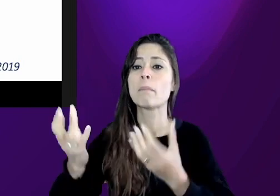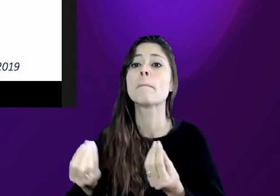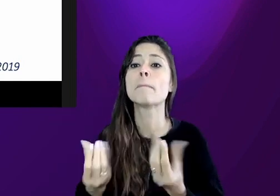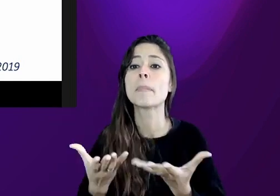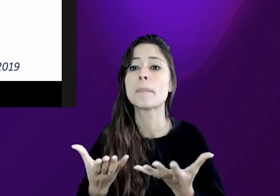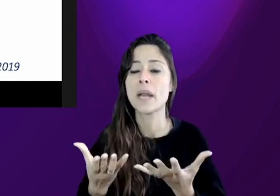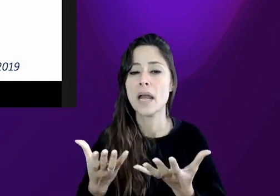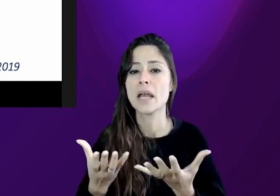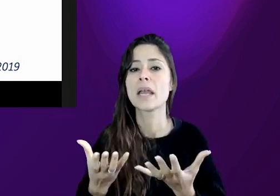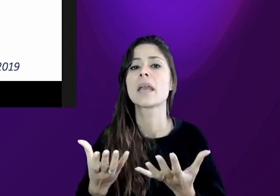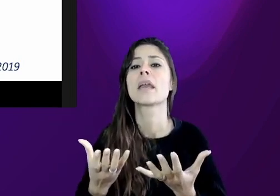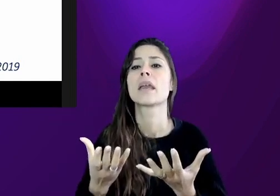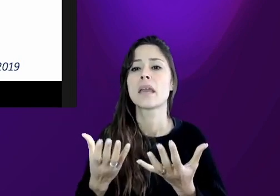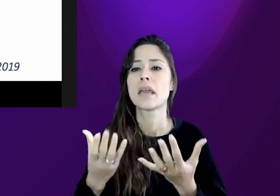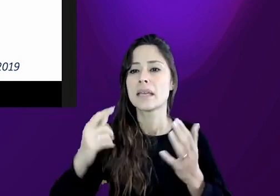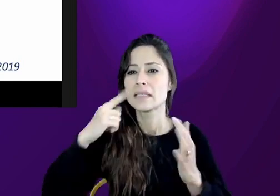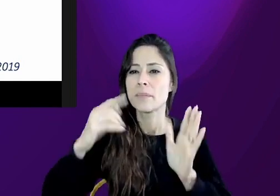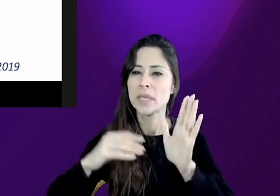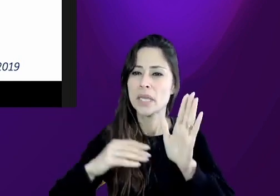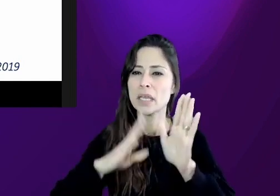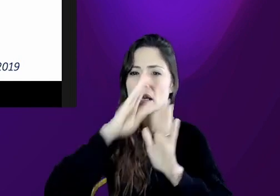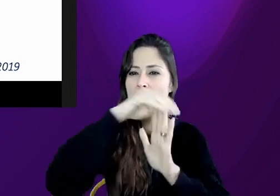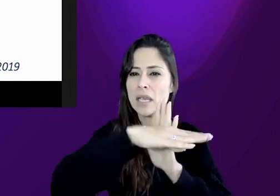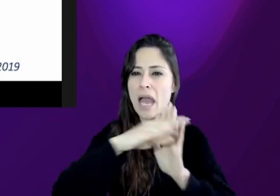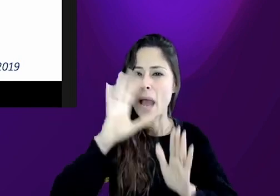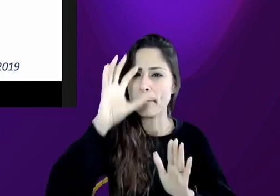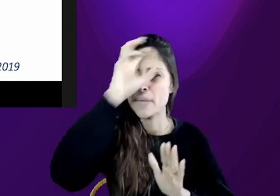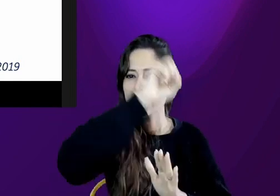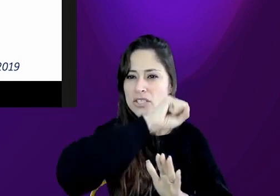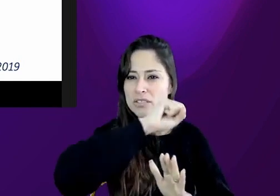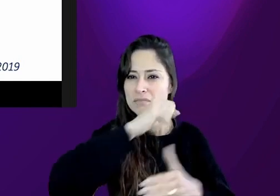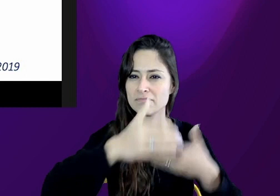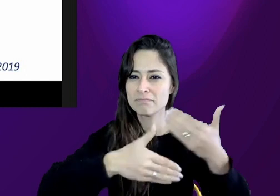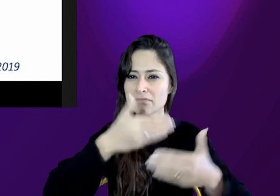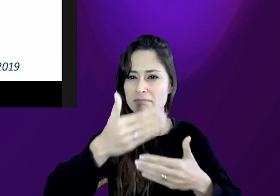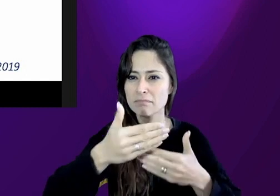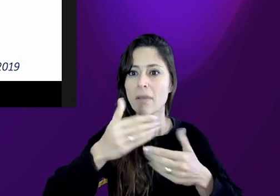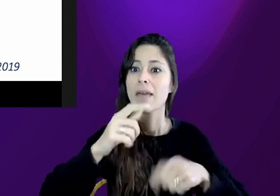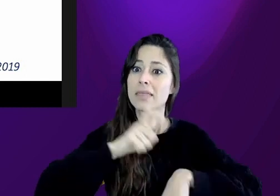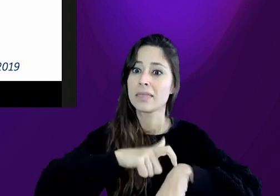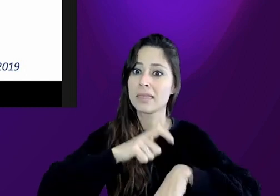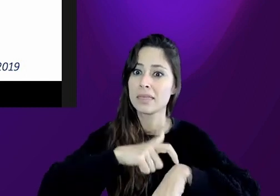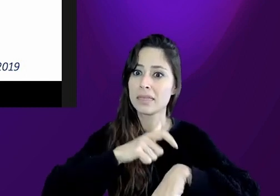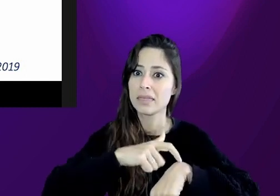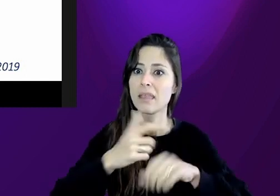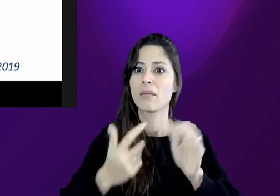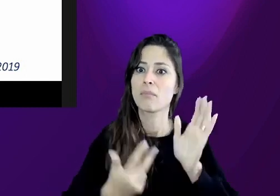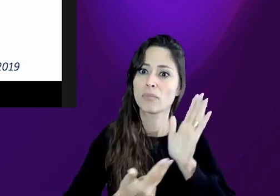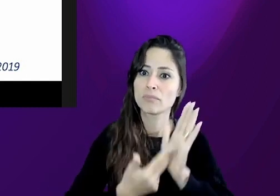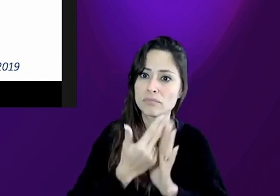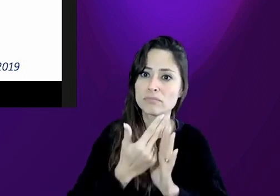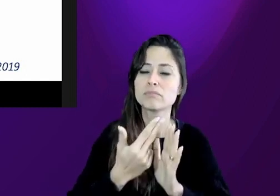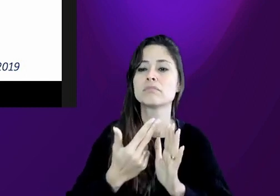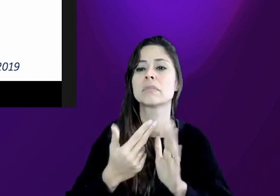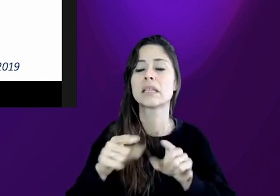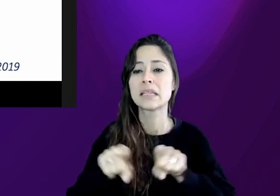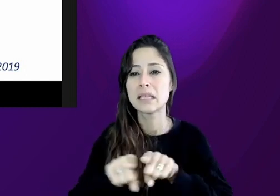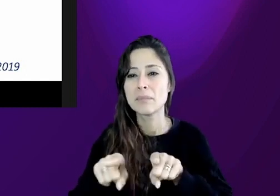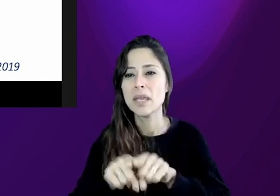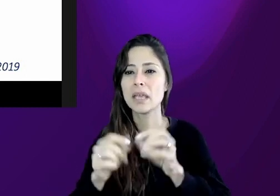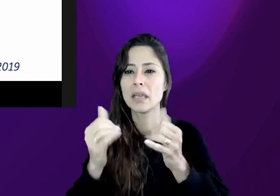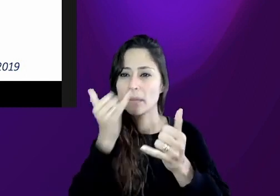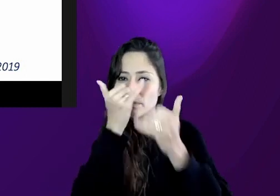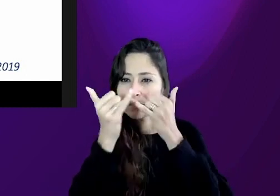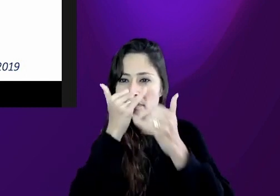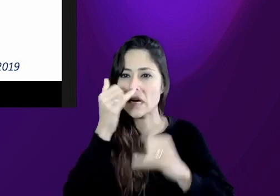ultrapassar a curva de aprendizado inicial, onde o tempo operatório é muito maior e onde as complicações, inclusive as complicações graves,